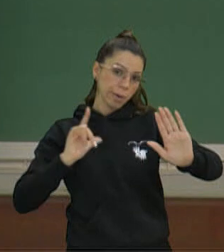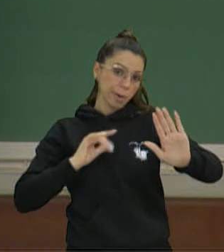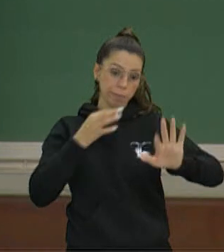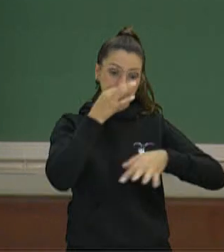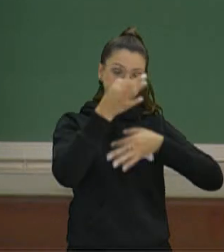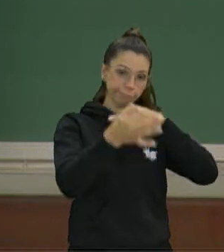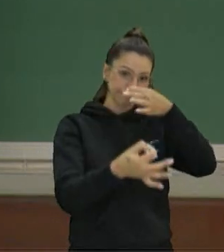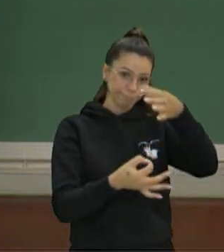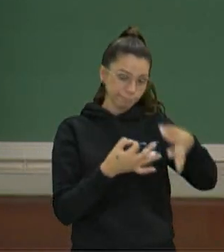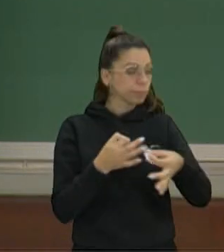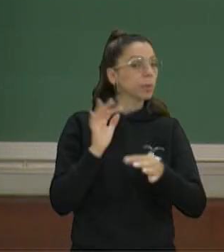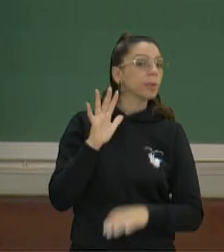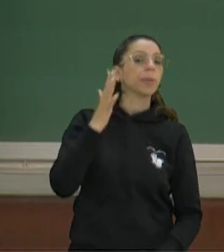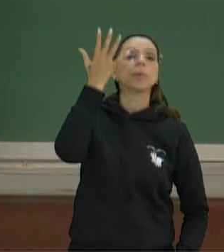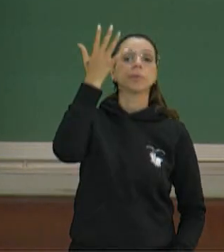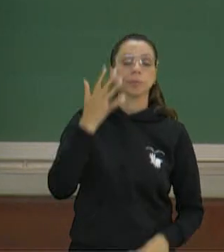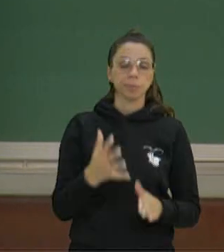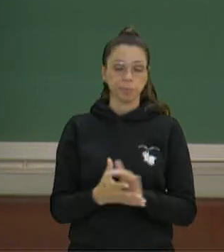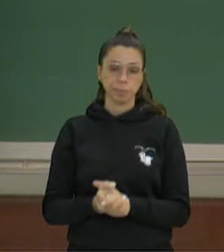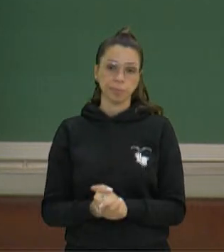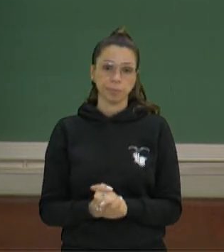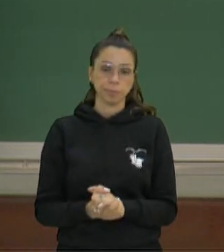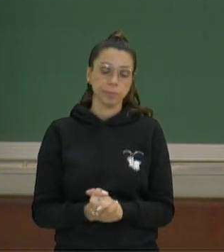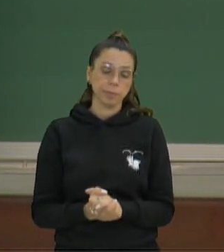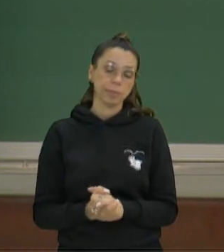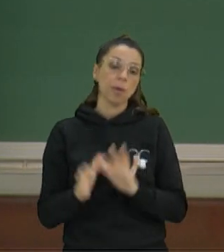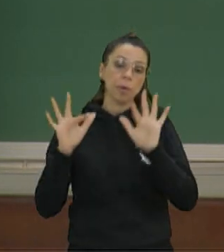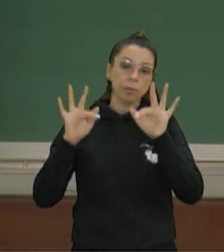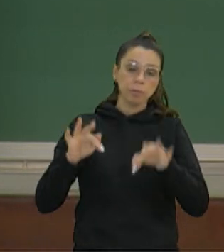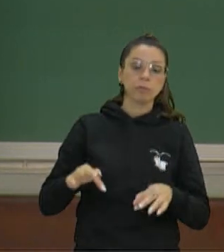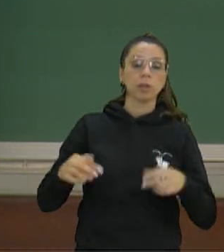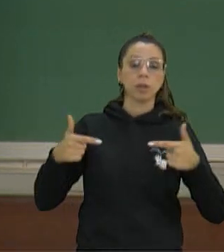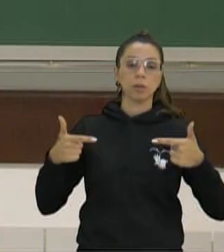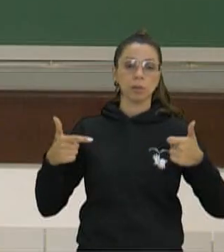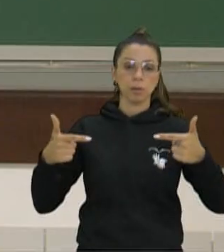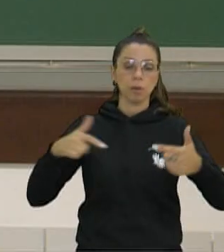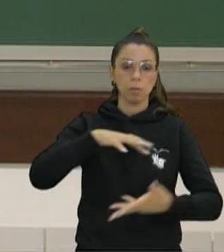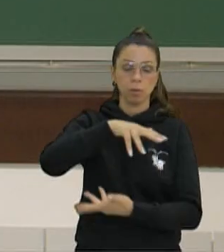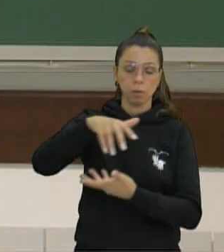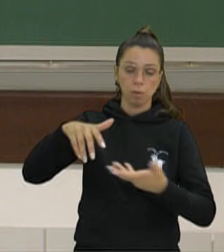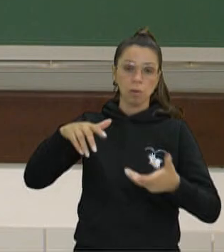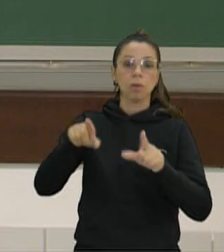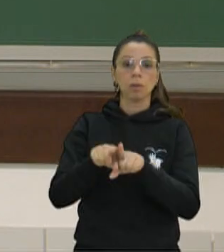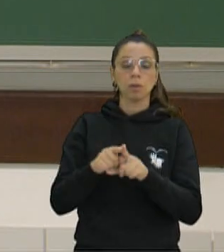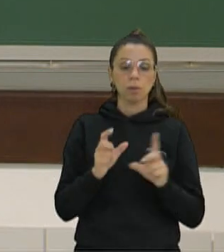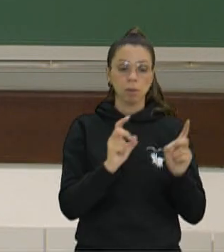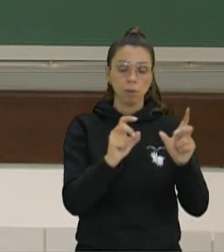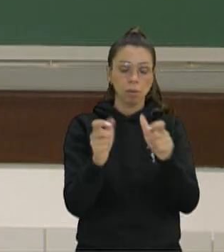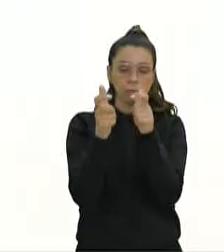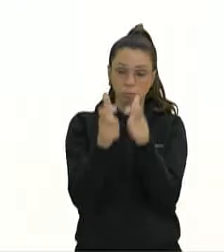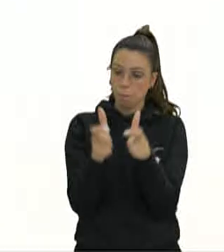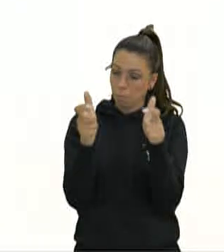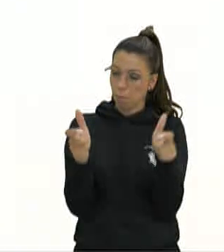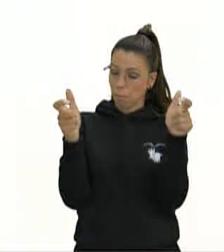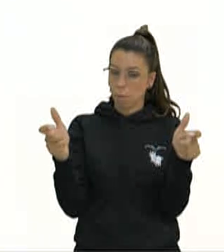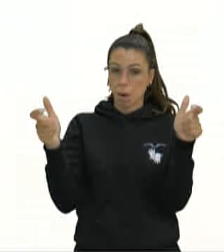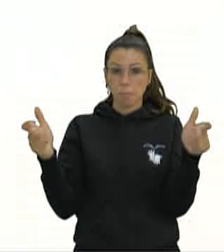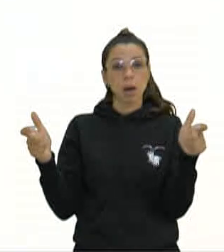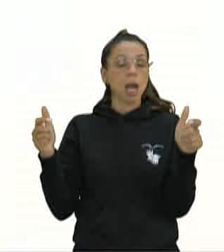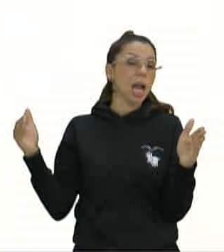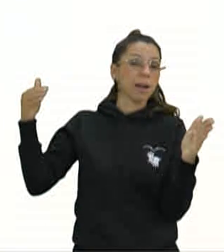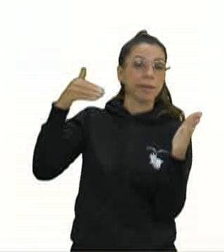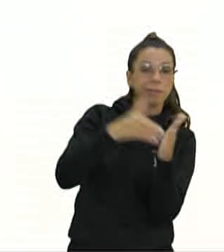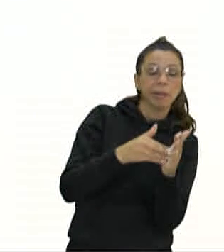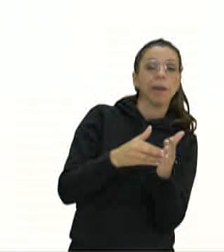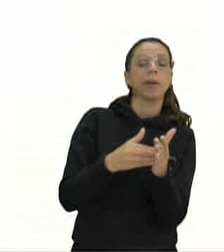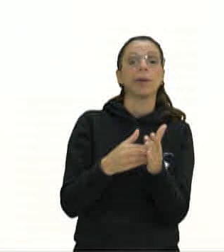crítica, ver o que está acontecendo. Desde o fim da Segunda Guerra, o comércio mundial cresceu 12 vezes até a década de